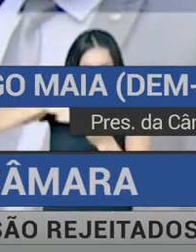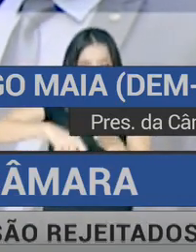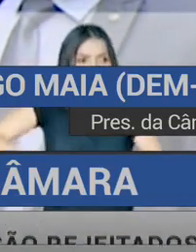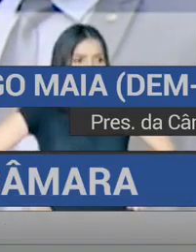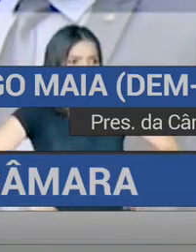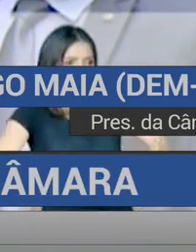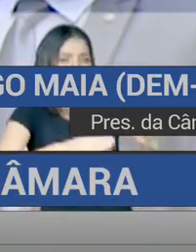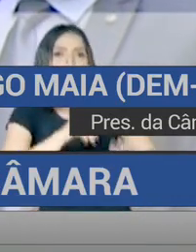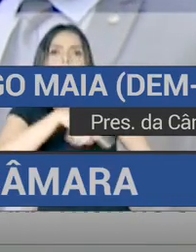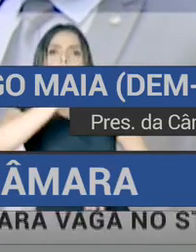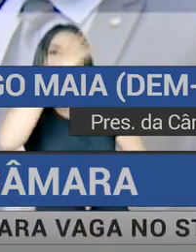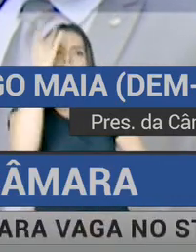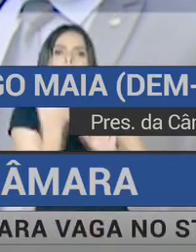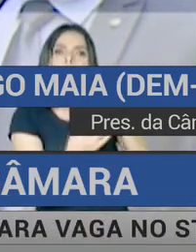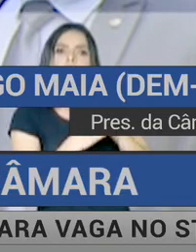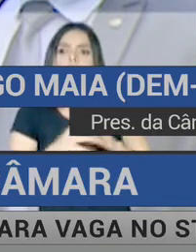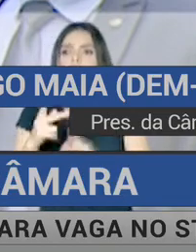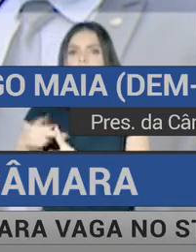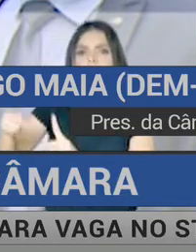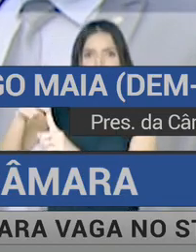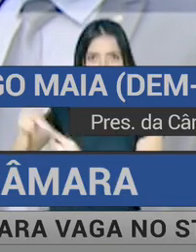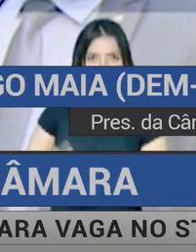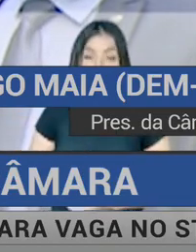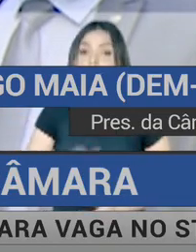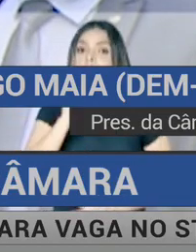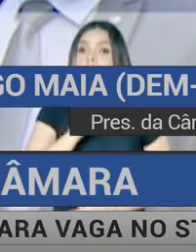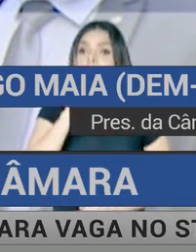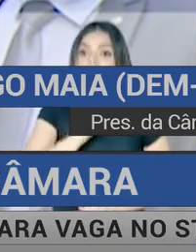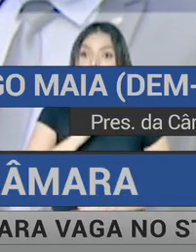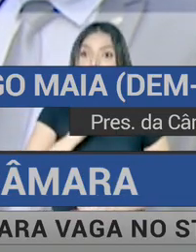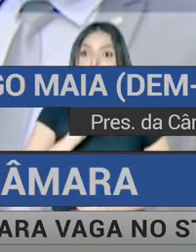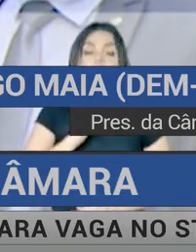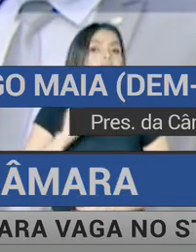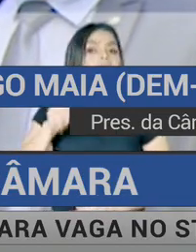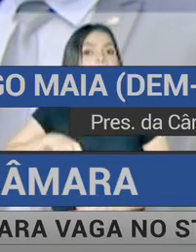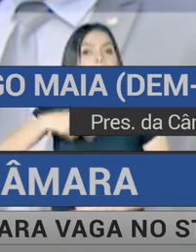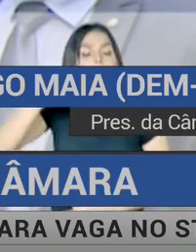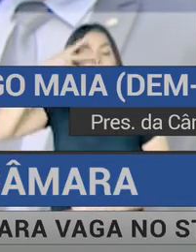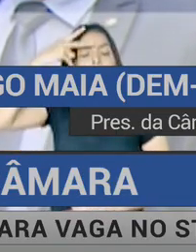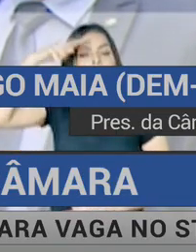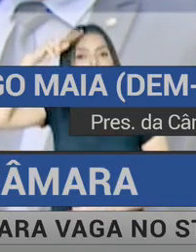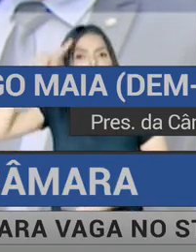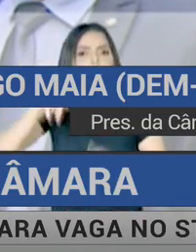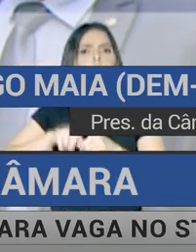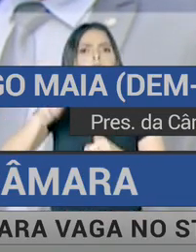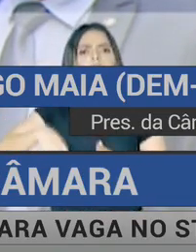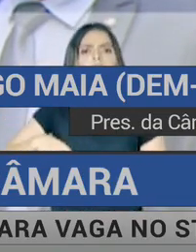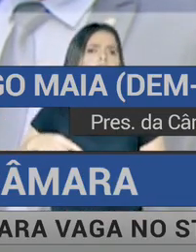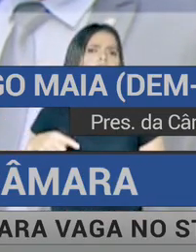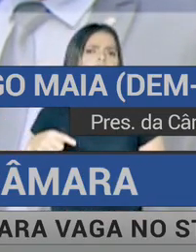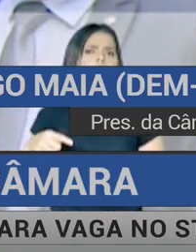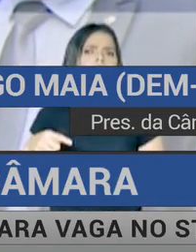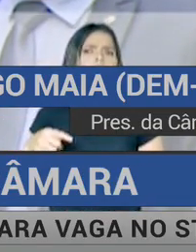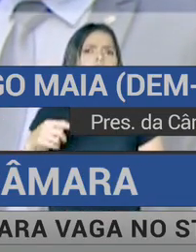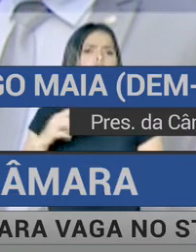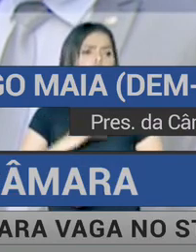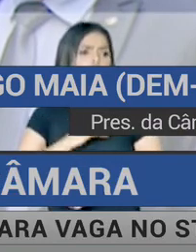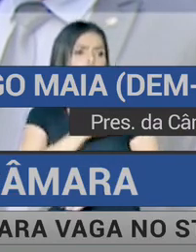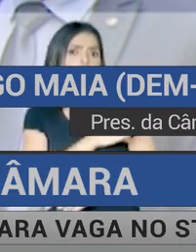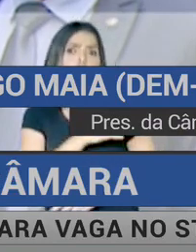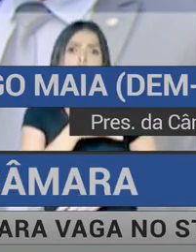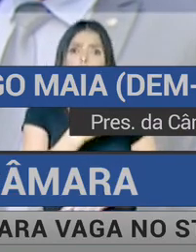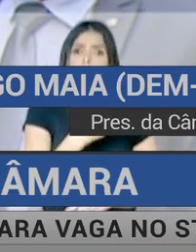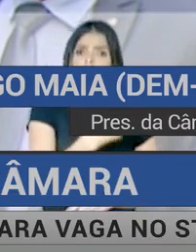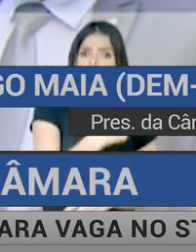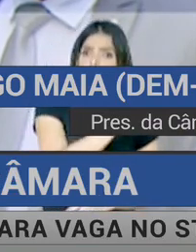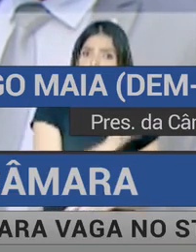México gasta 45%. Olha o pé do meu ministro aqui. O Chile gasta 43%. Os Estados